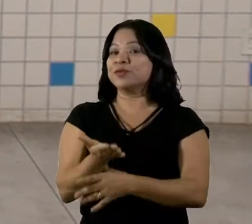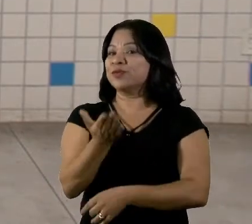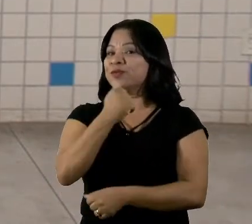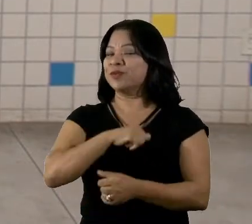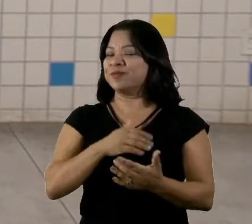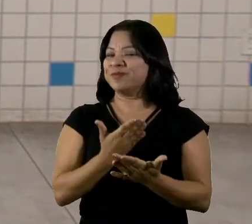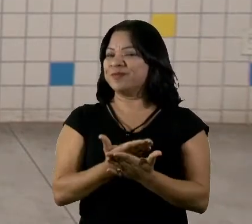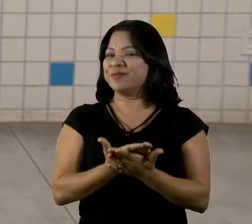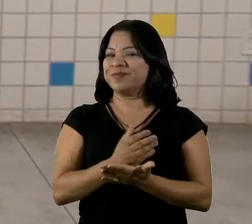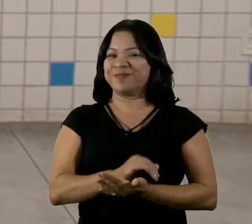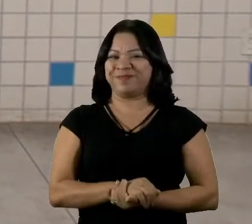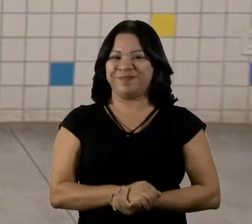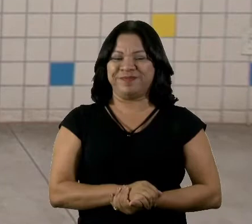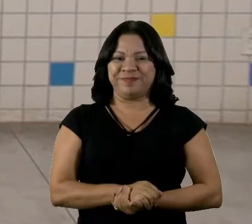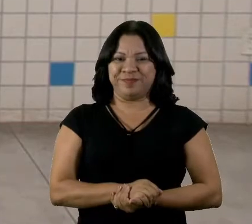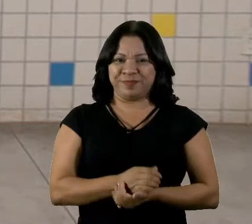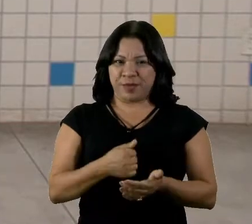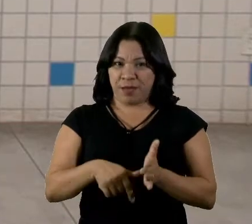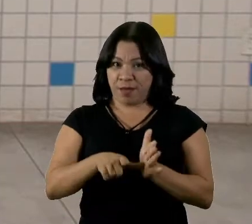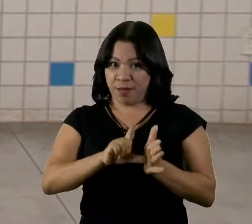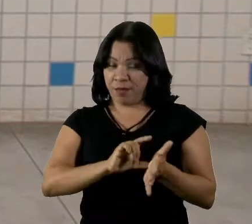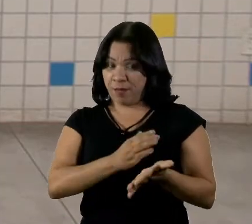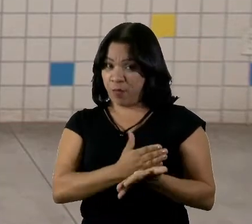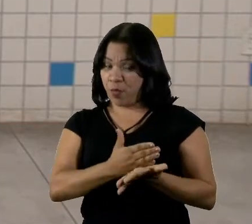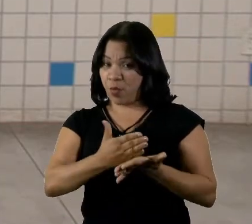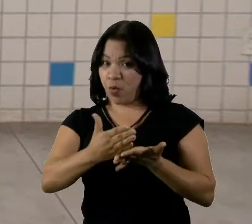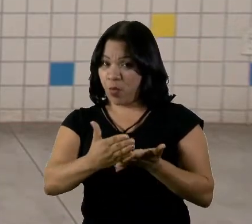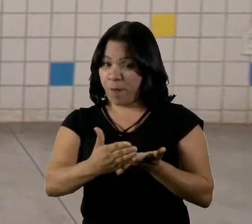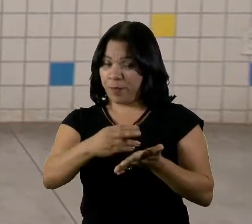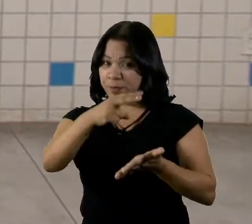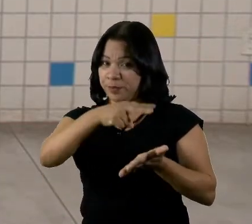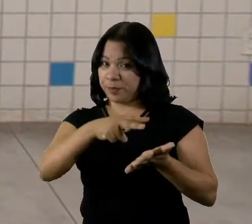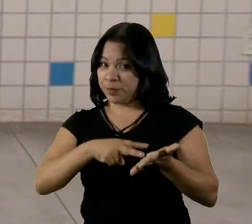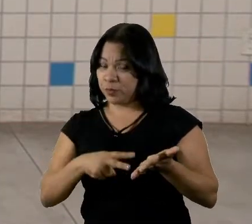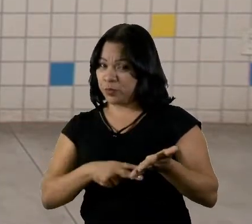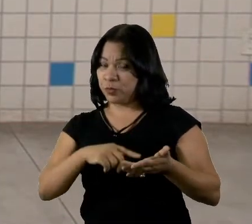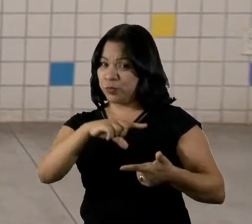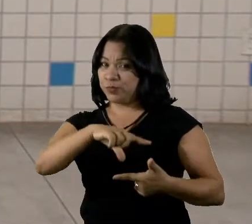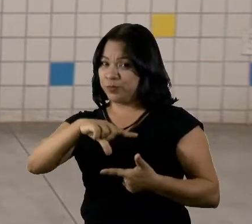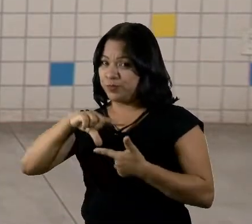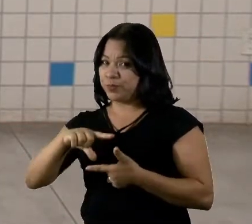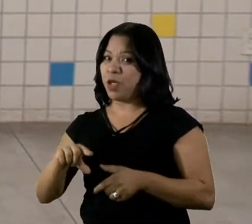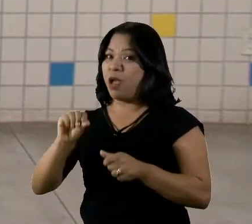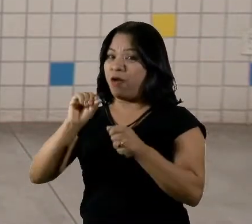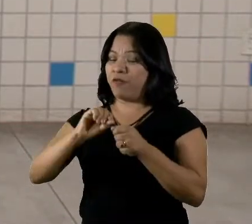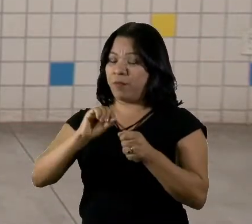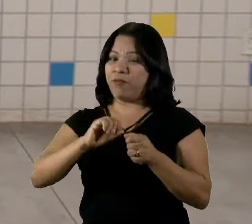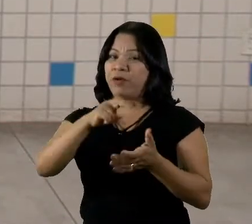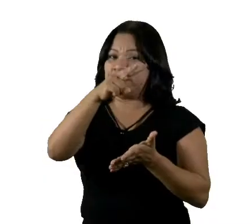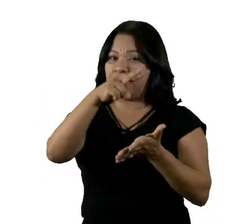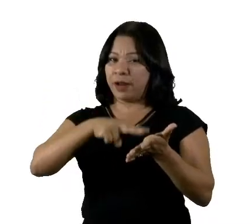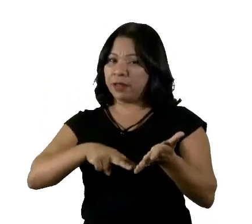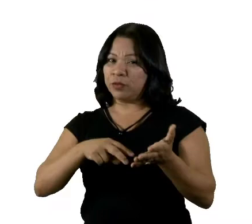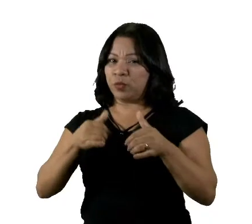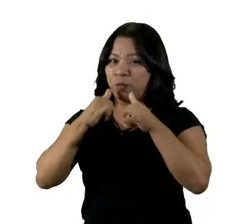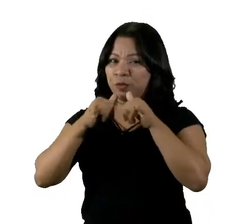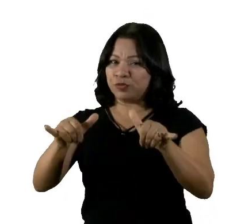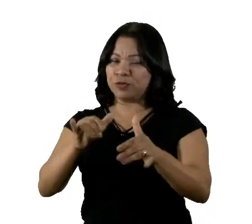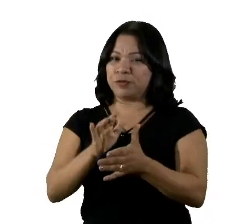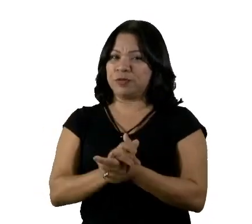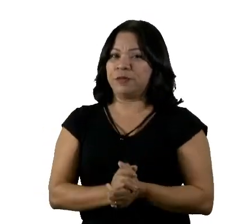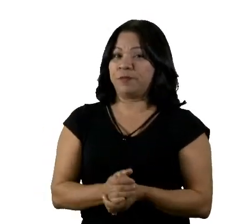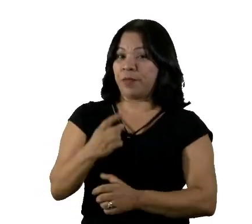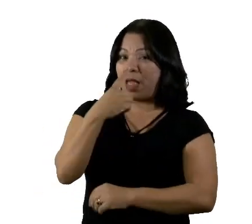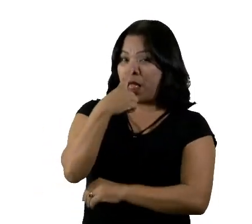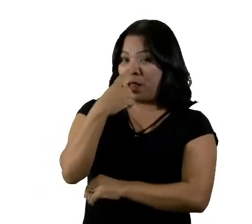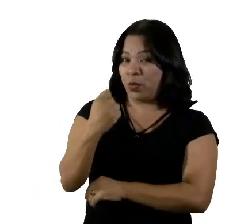aula? Antes de iniciar a leitura da charge, nós iremos refazer a leitura de uma notícia. Lixo